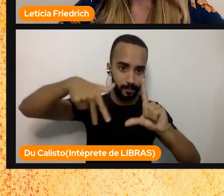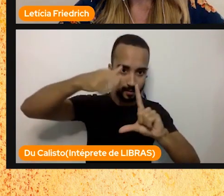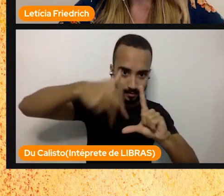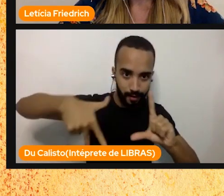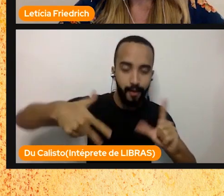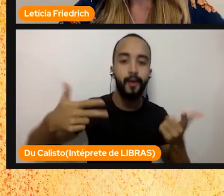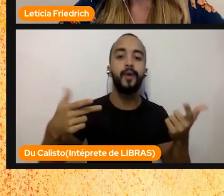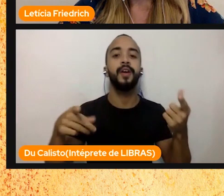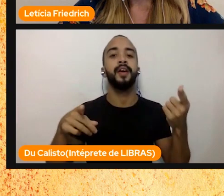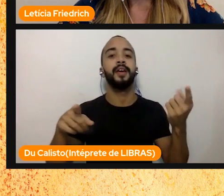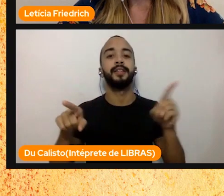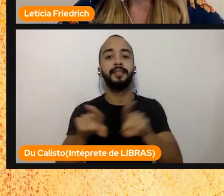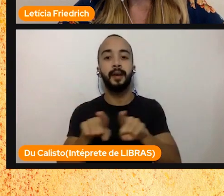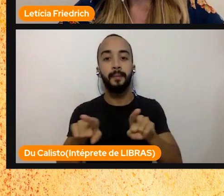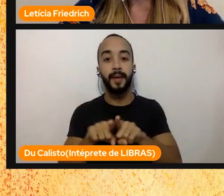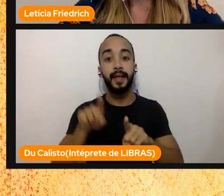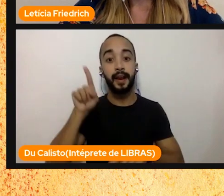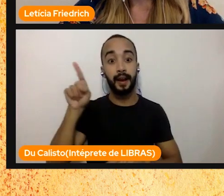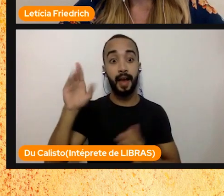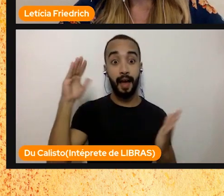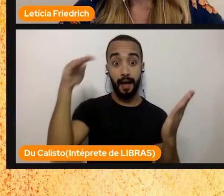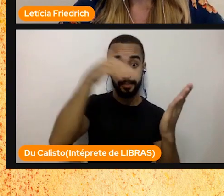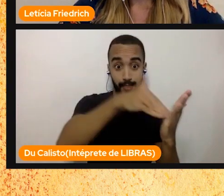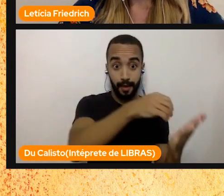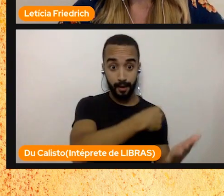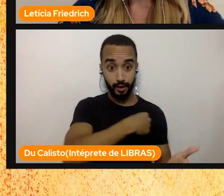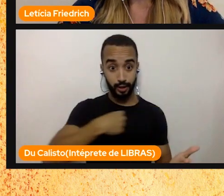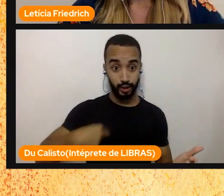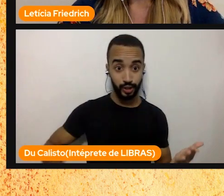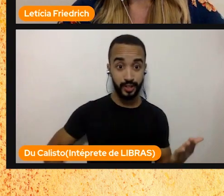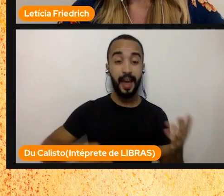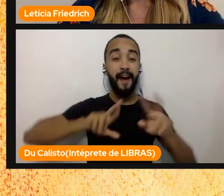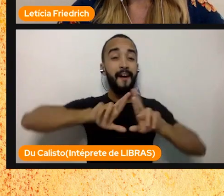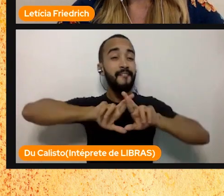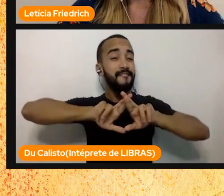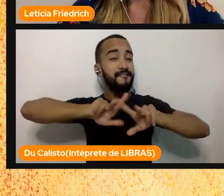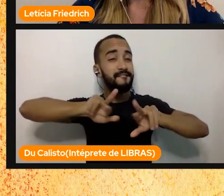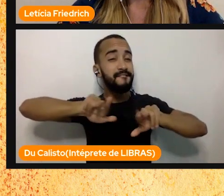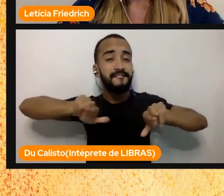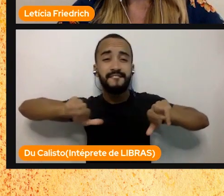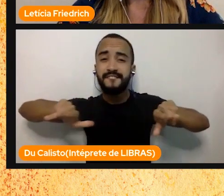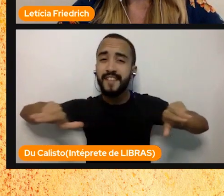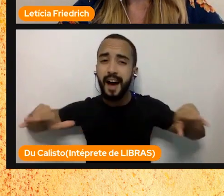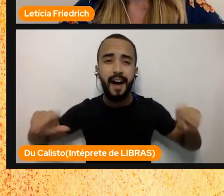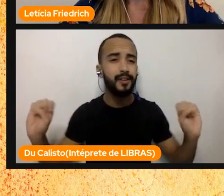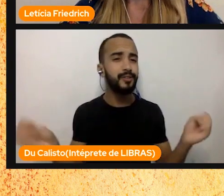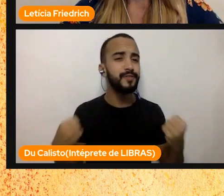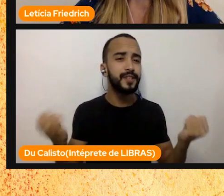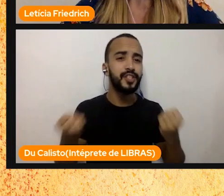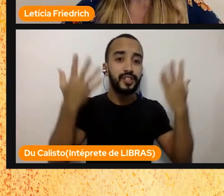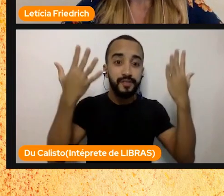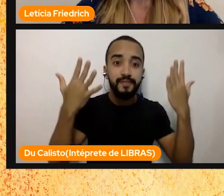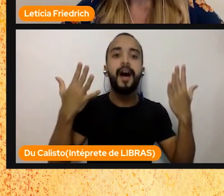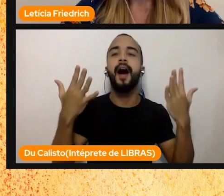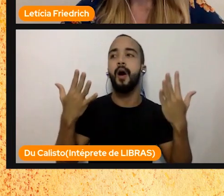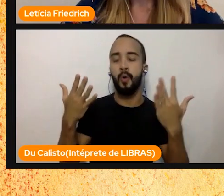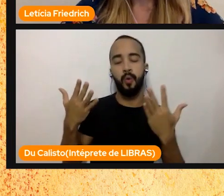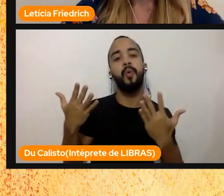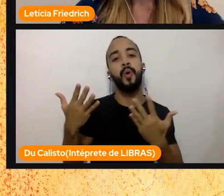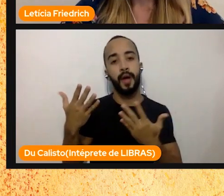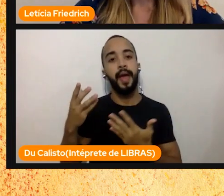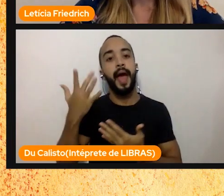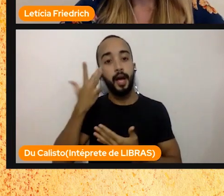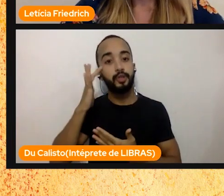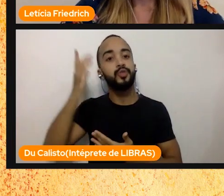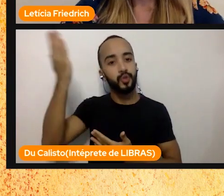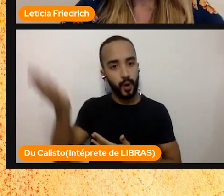e até a China, em vários festivais, ele foi classificado como documentário, foi considerado um documentário também, então acho que vai ser bem interessante essa